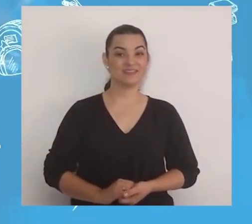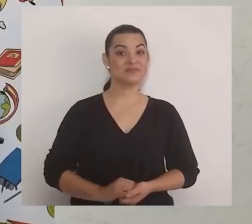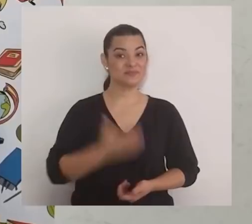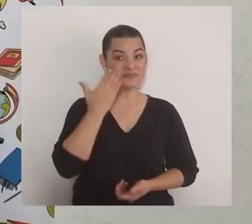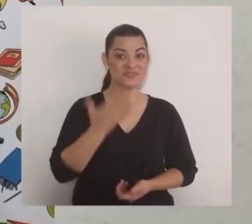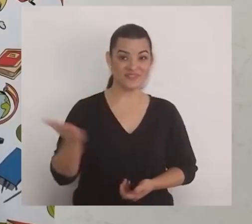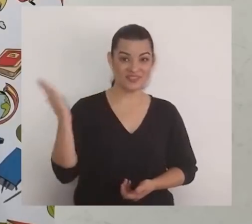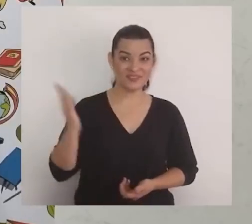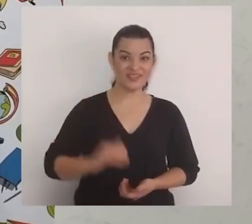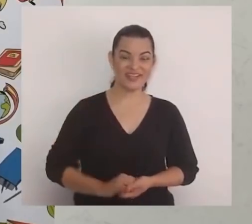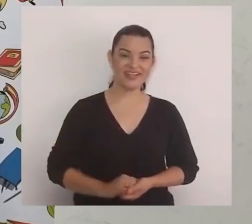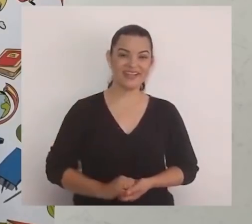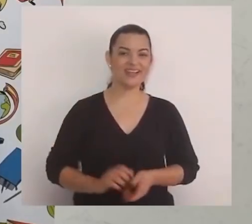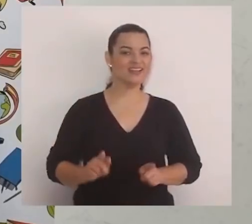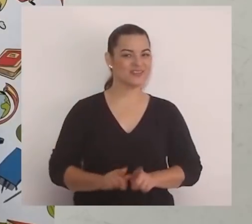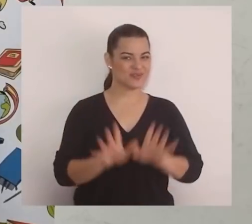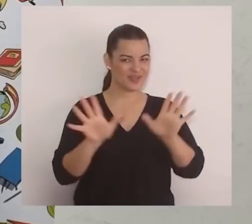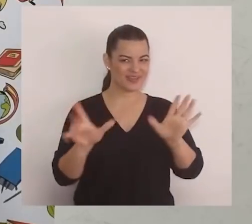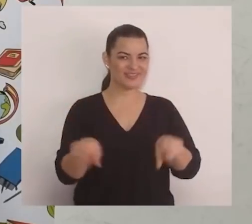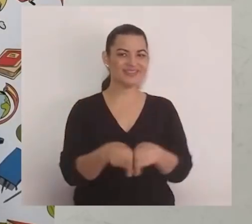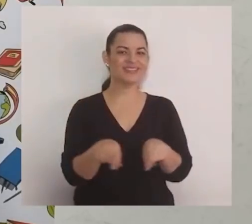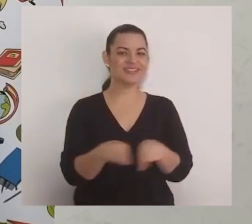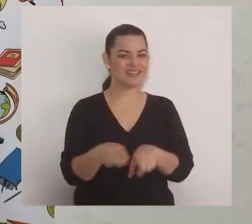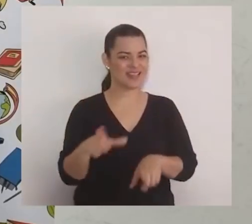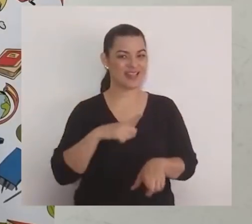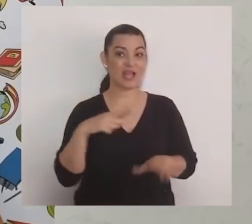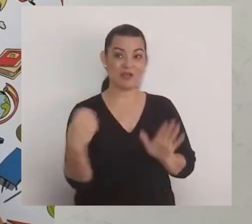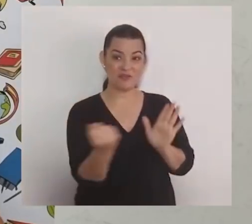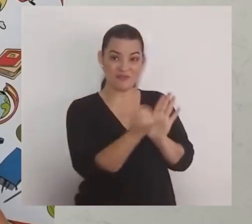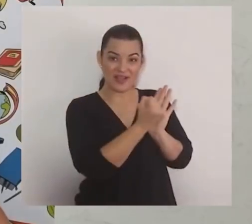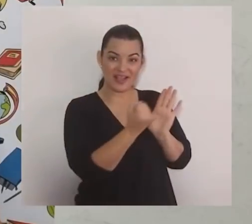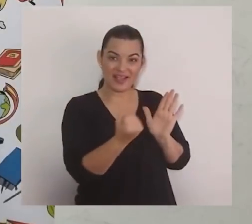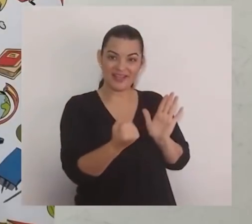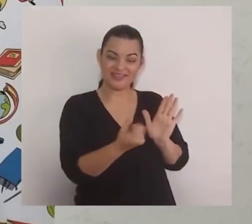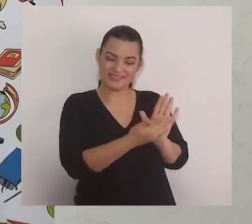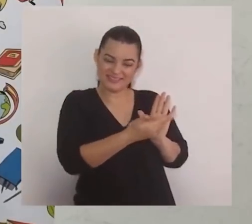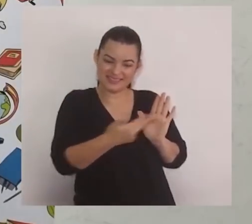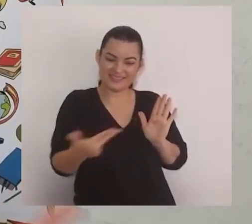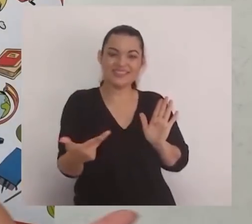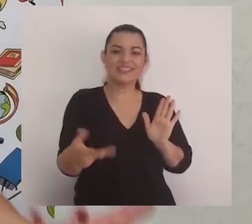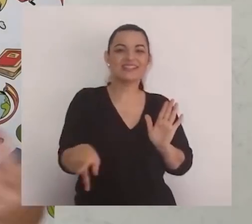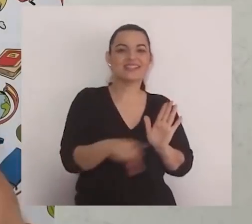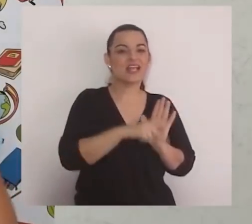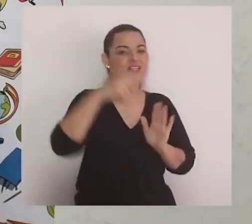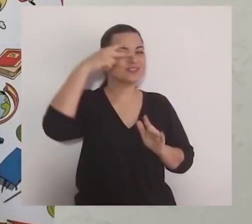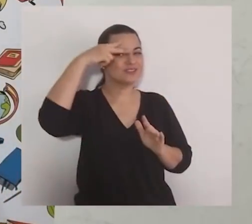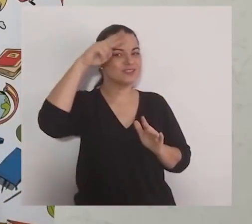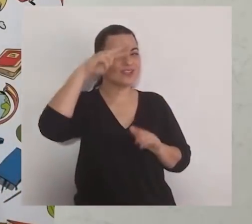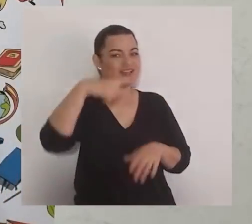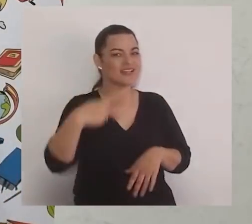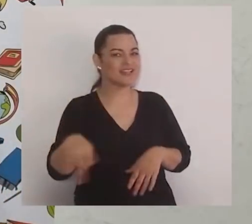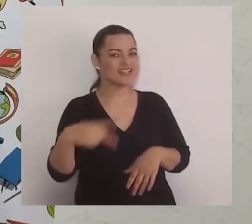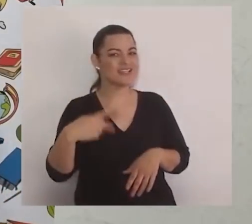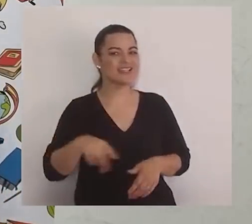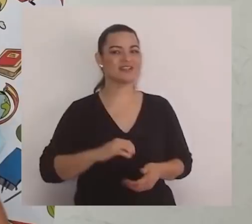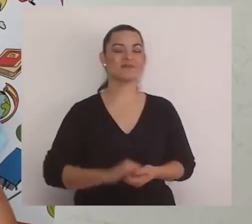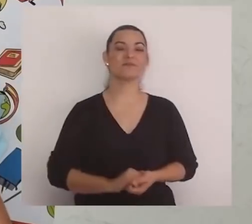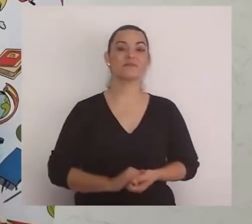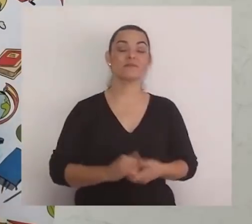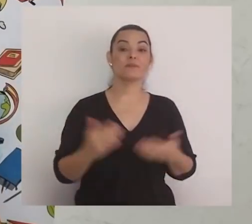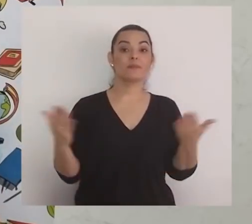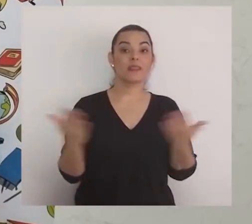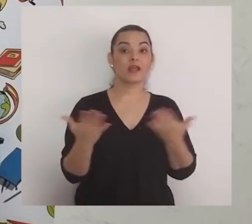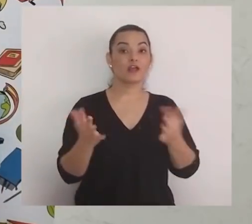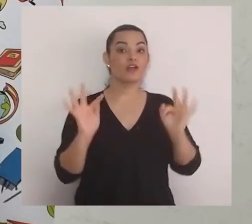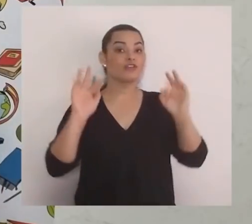vocês descobrirem por que esses lugares são patrimônios aqui de Guarulhos e, claro, descobrirem